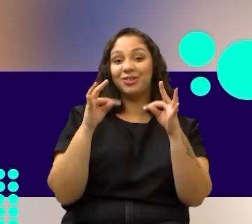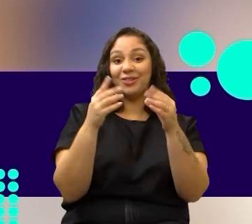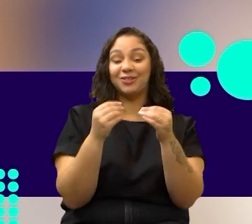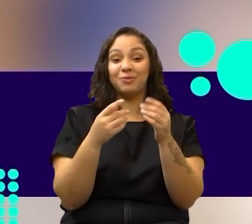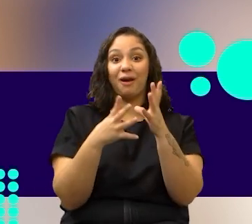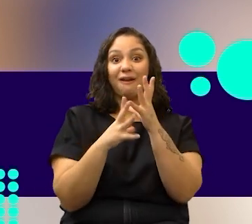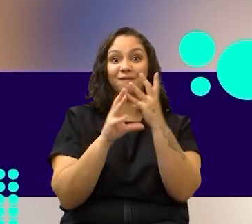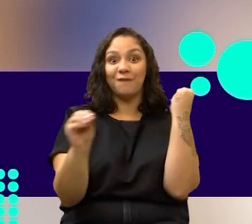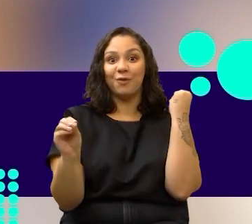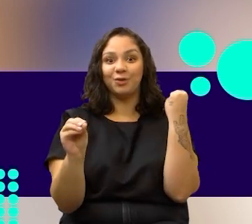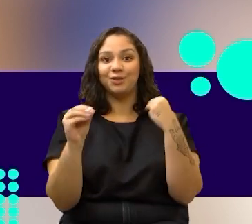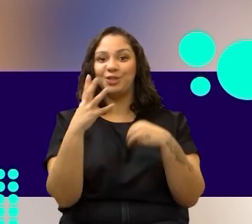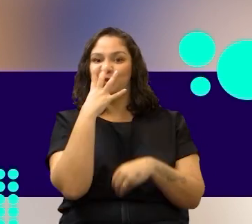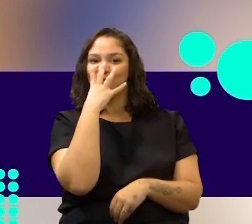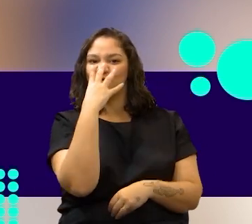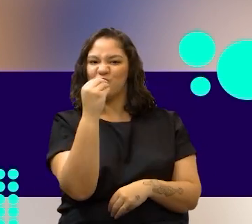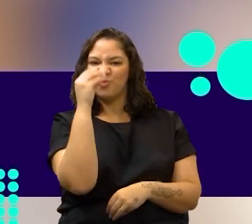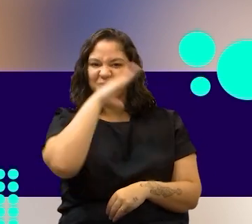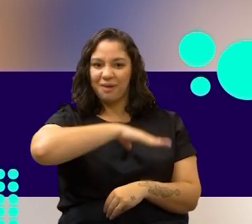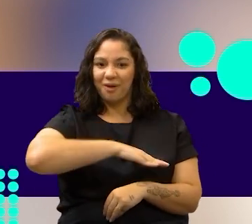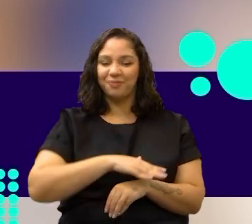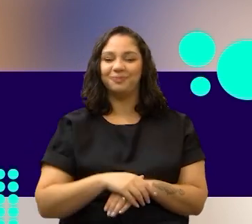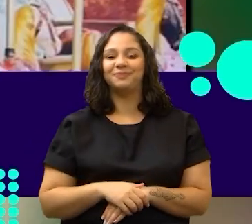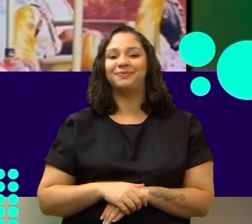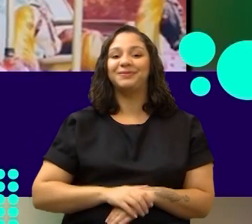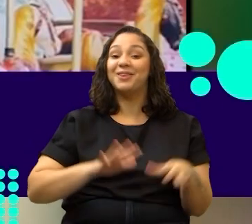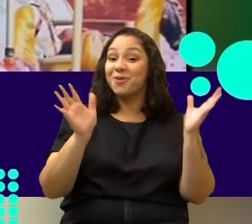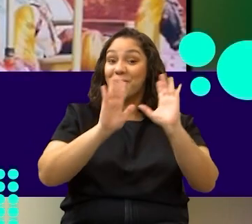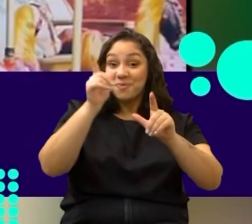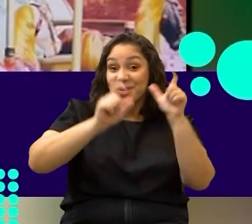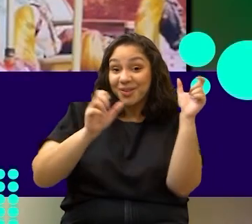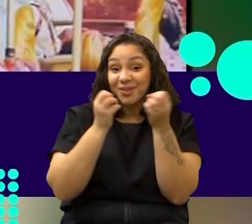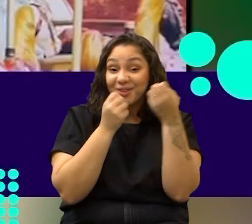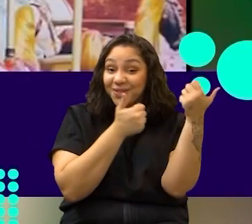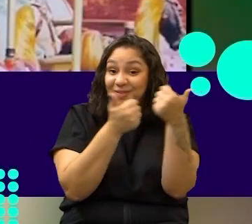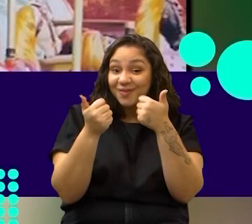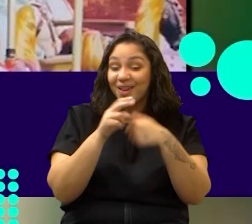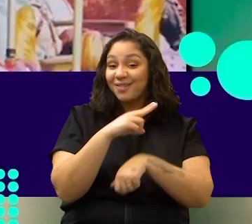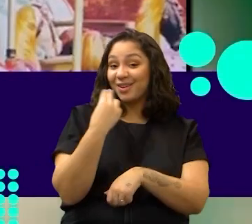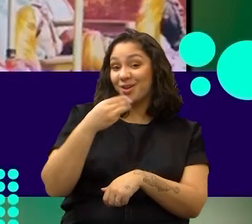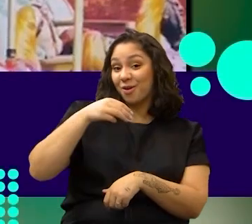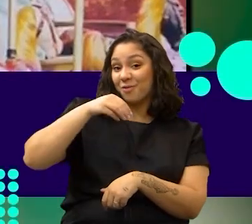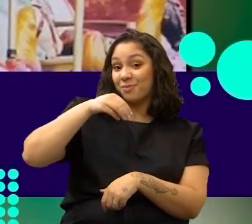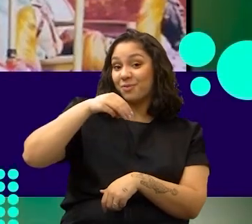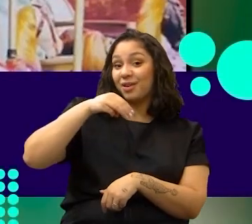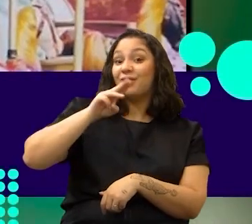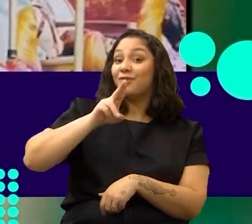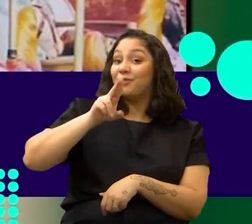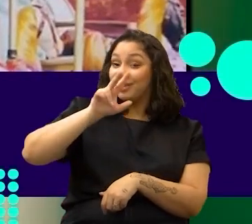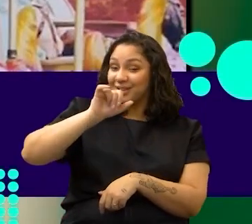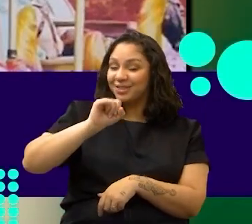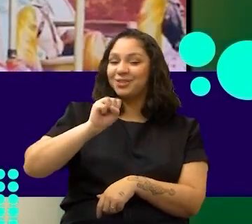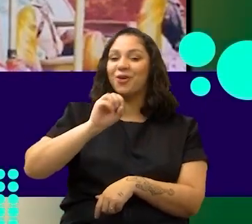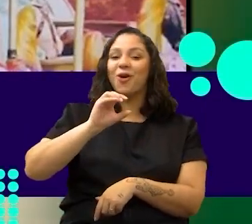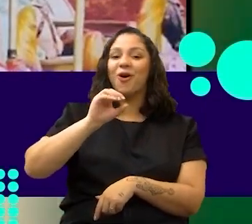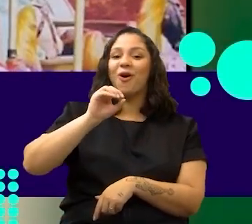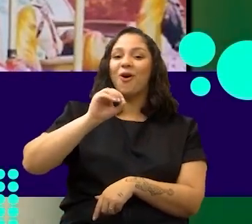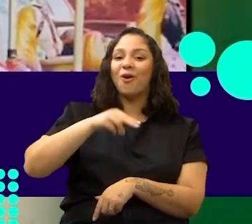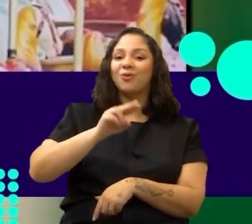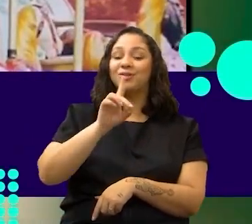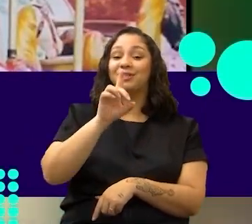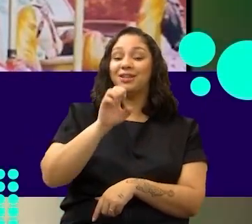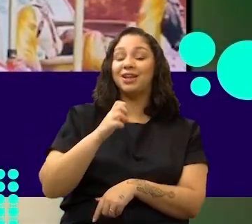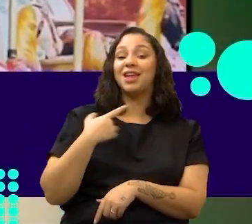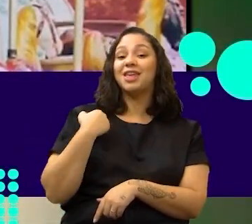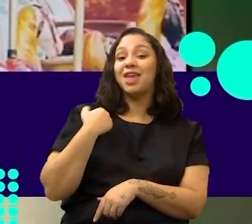para escapar das artimanhas do lobo mau. Oi pessoal, tudo bem? Eu sou o Visconde e dia 23 de